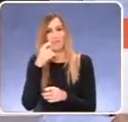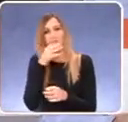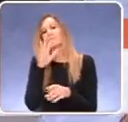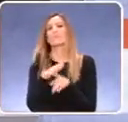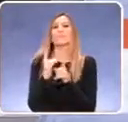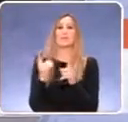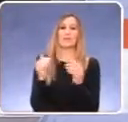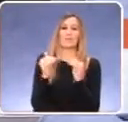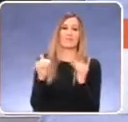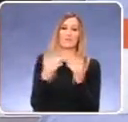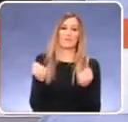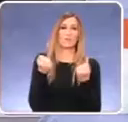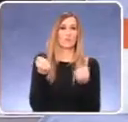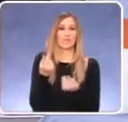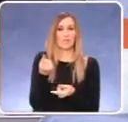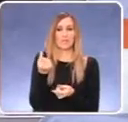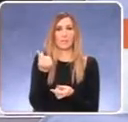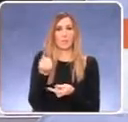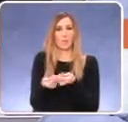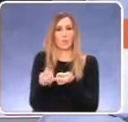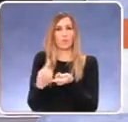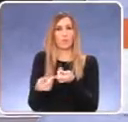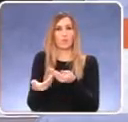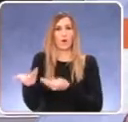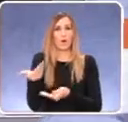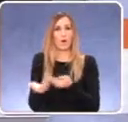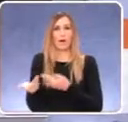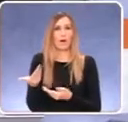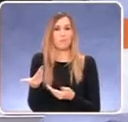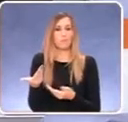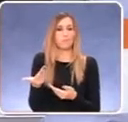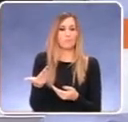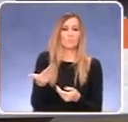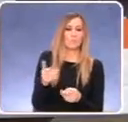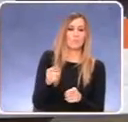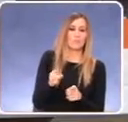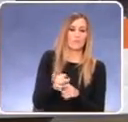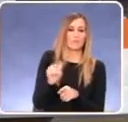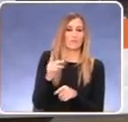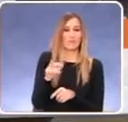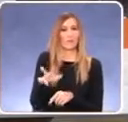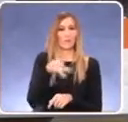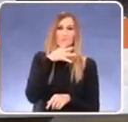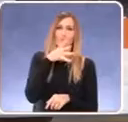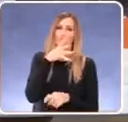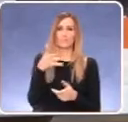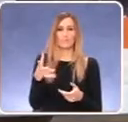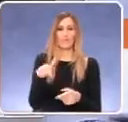fase... Não se consegue fazer o câmbio e pronto, é uma fase também para nós difícil. Então quer dizer que esteve nas televisões e tudo a dar a boa nova aos angolanos.